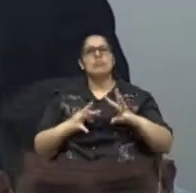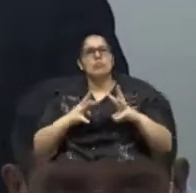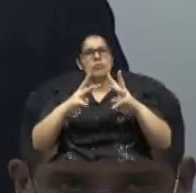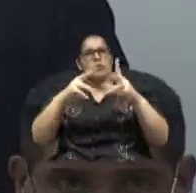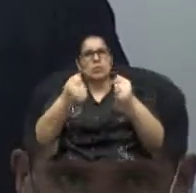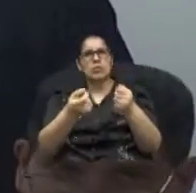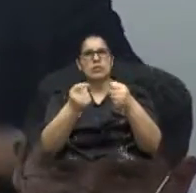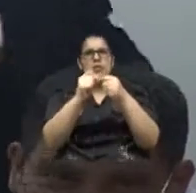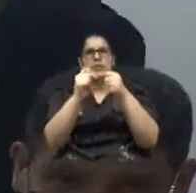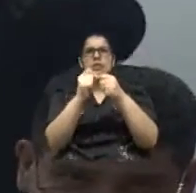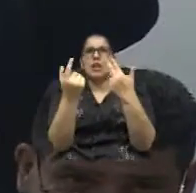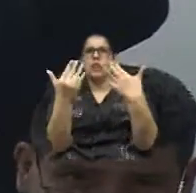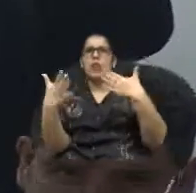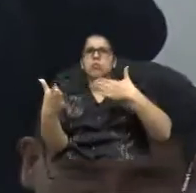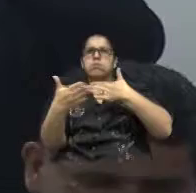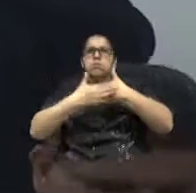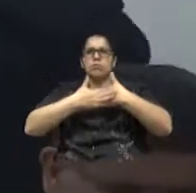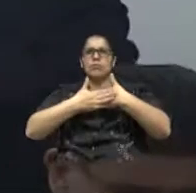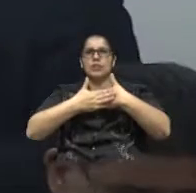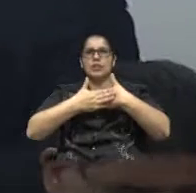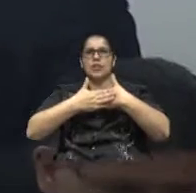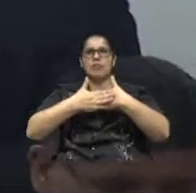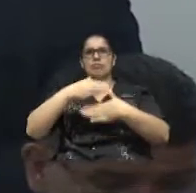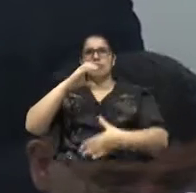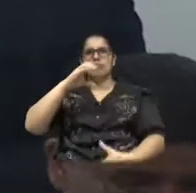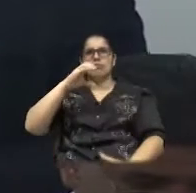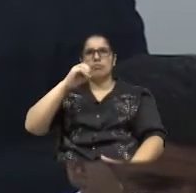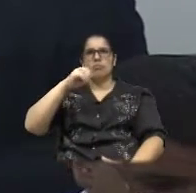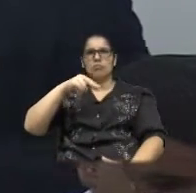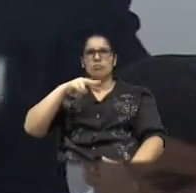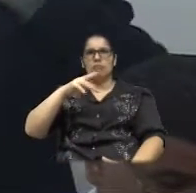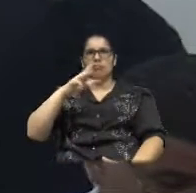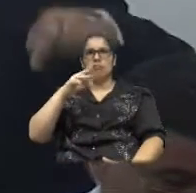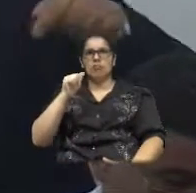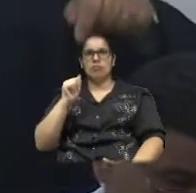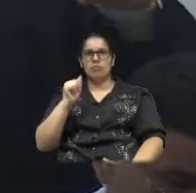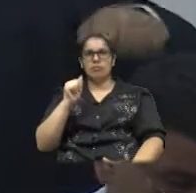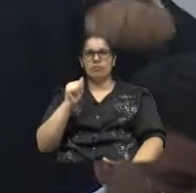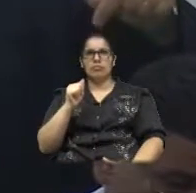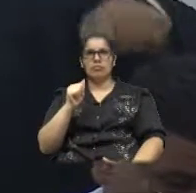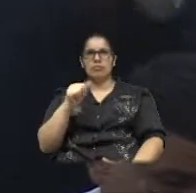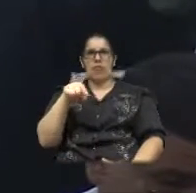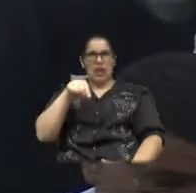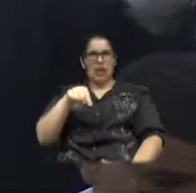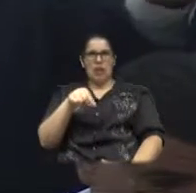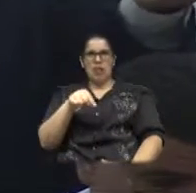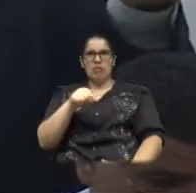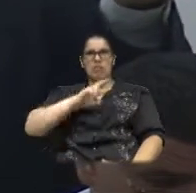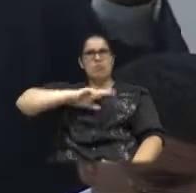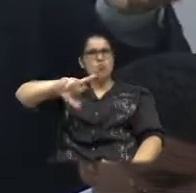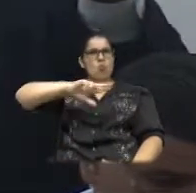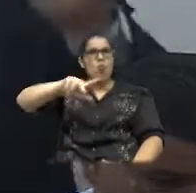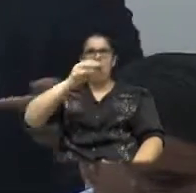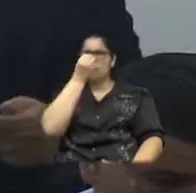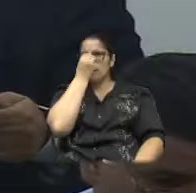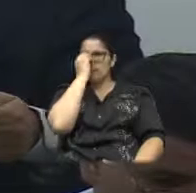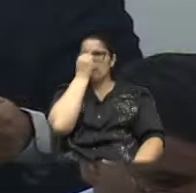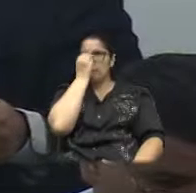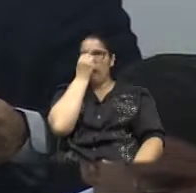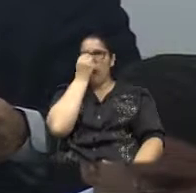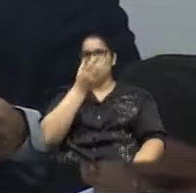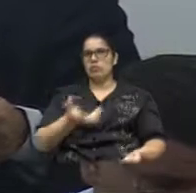coisa. Mostrar que nós não somos palhaço. Que aqui no Brasil tem gente que tem sangue na